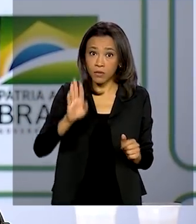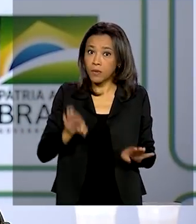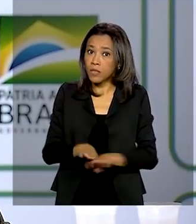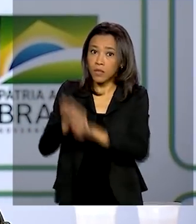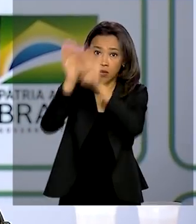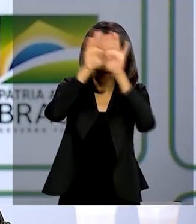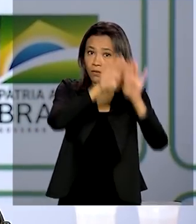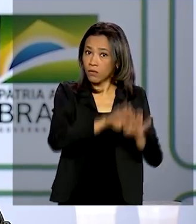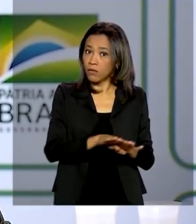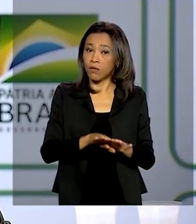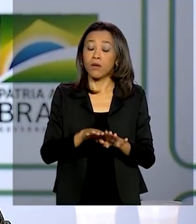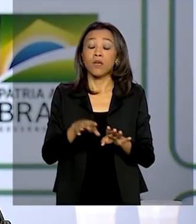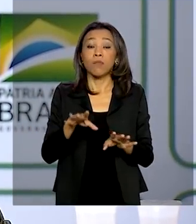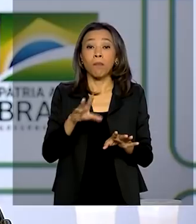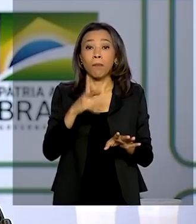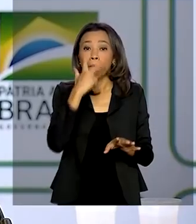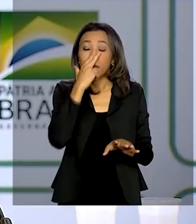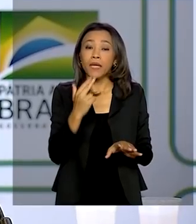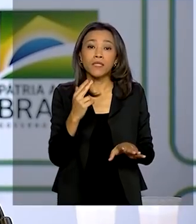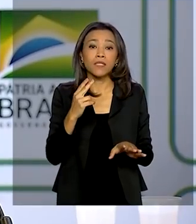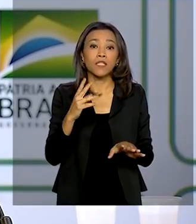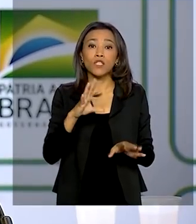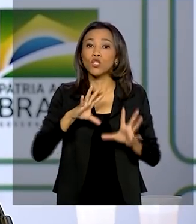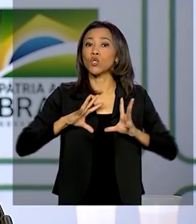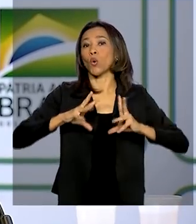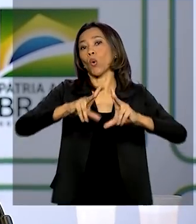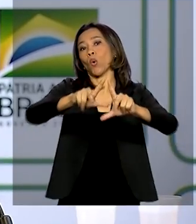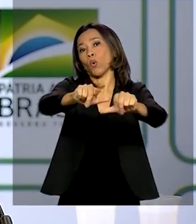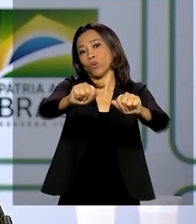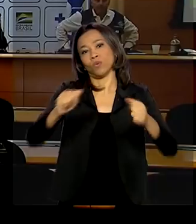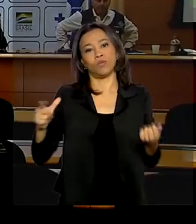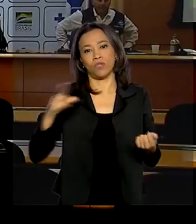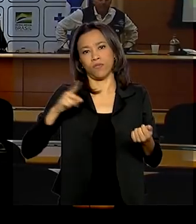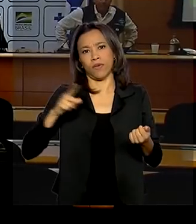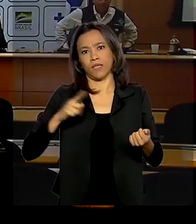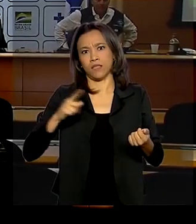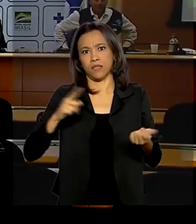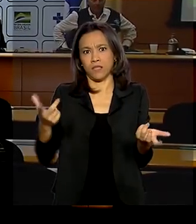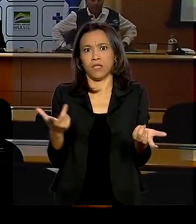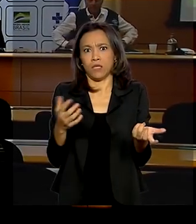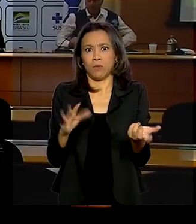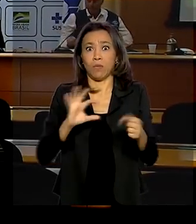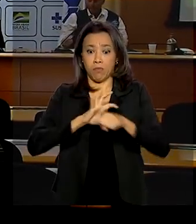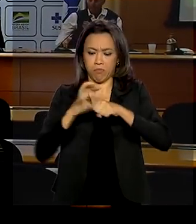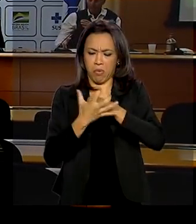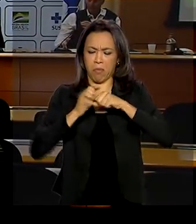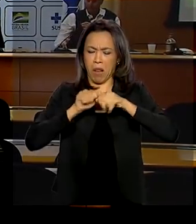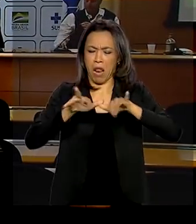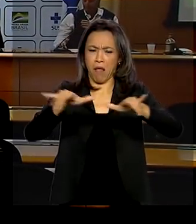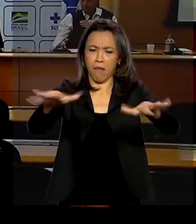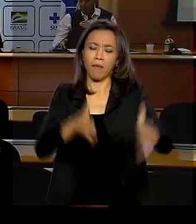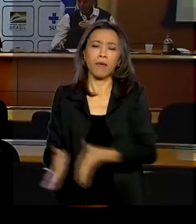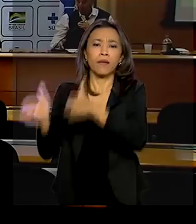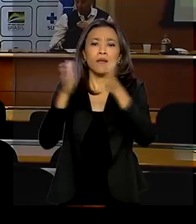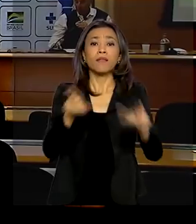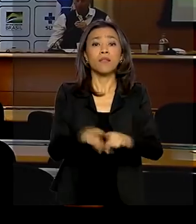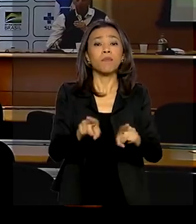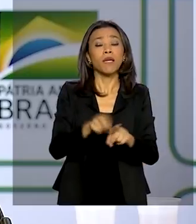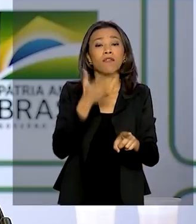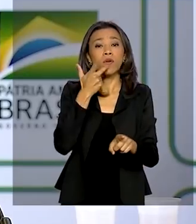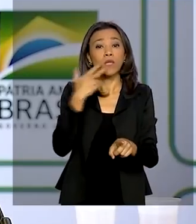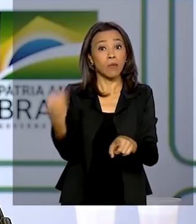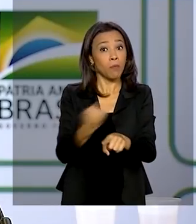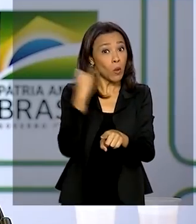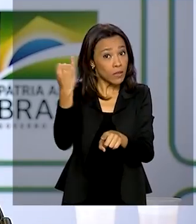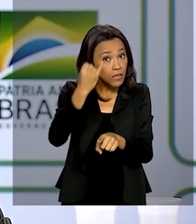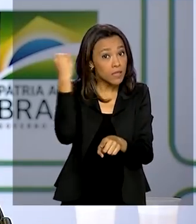paralelo é como se nós estivéssemos todos em franco epidemia ministro também destacou a importância da